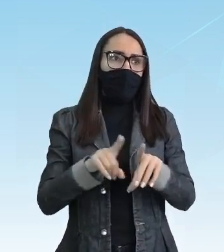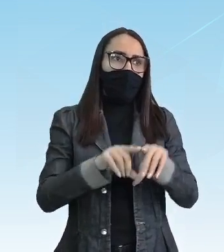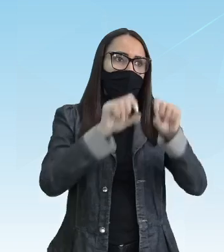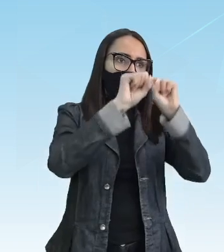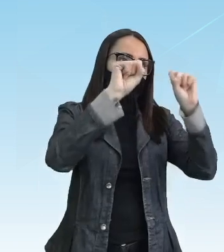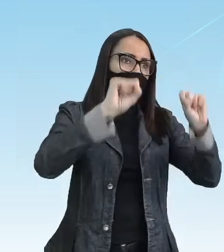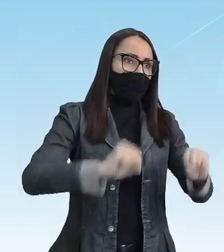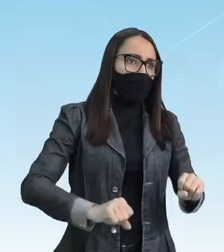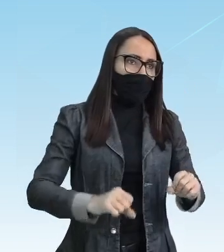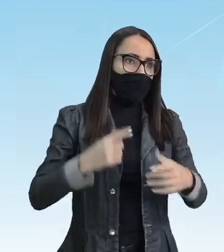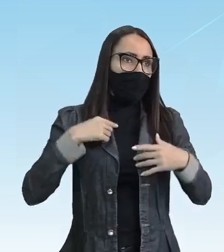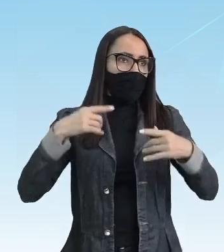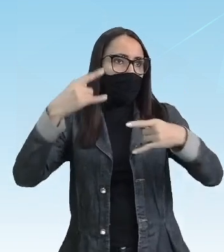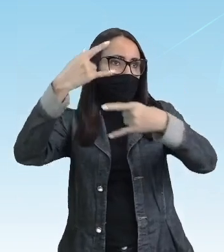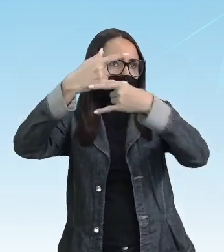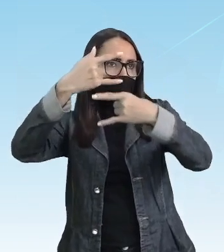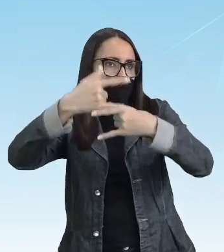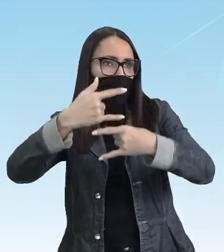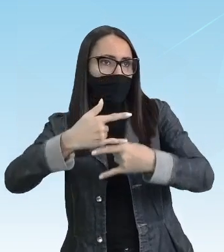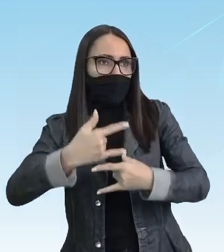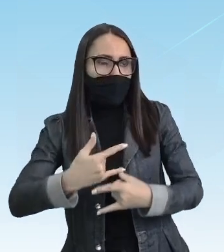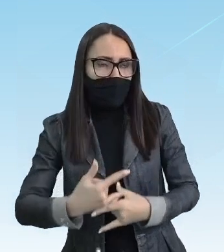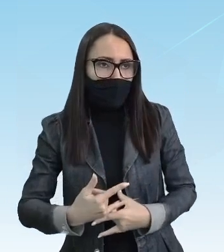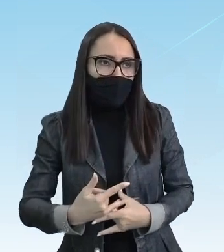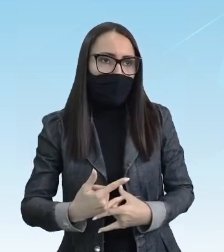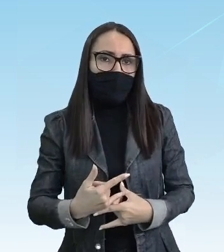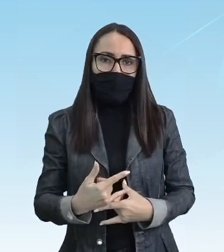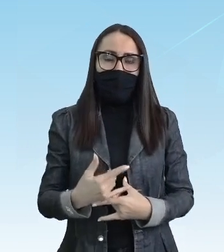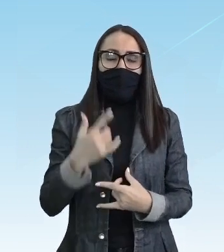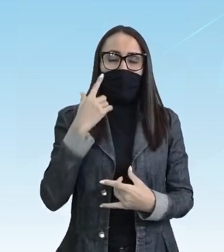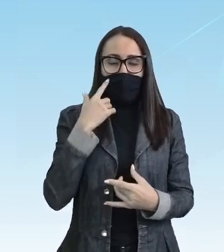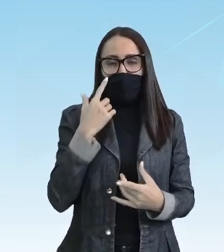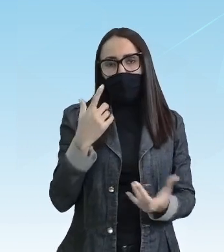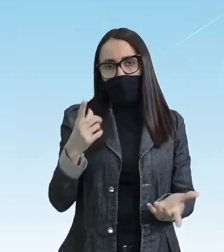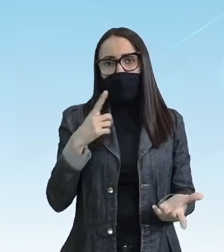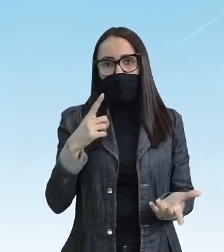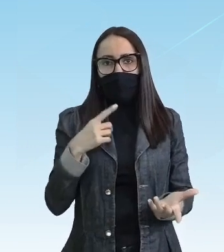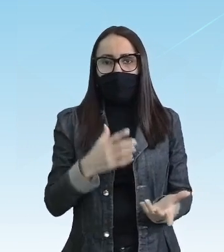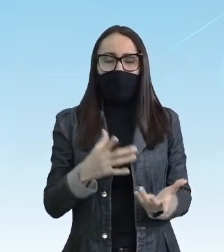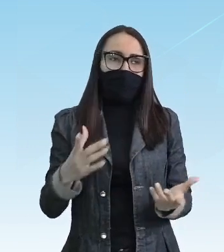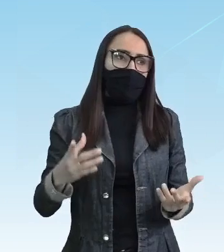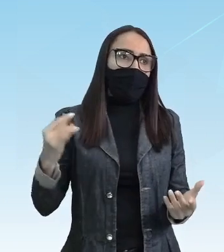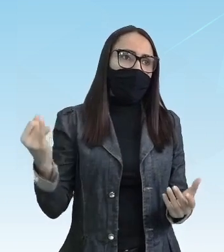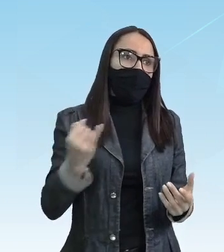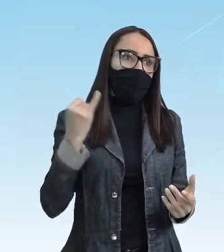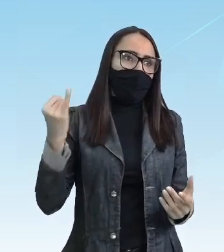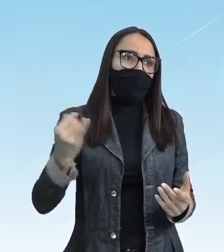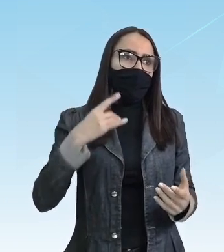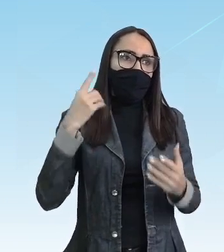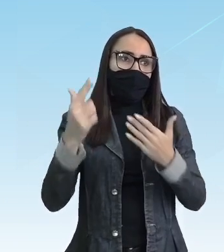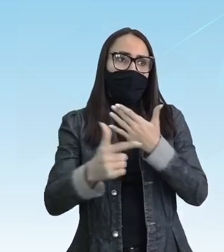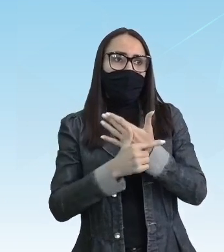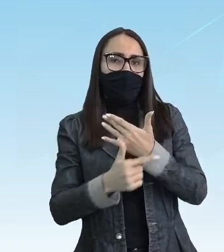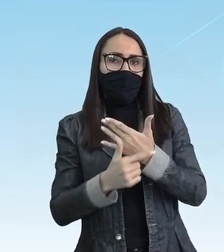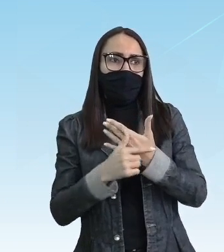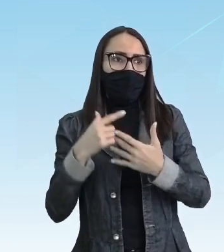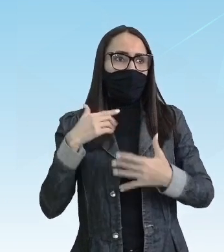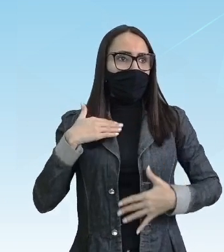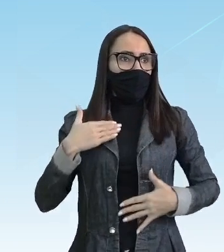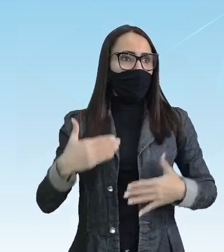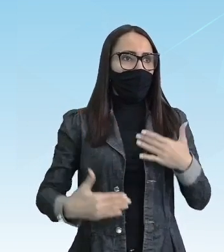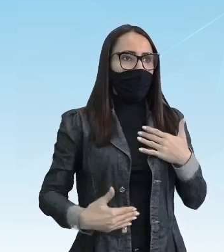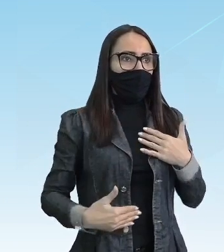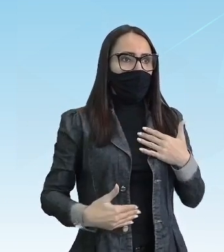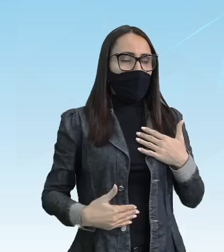esquelético. O nosso sistema esquelético, ele exerce uma importante função em nosso organismo,